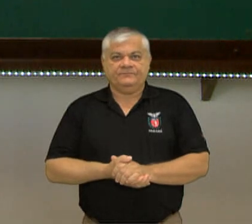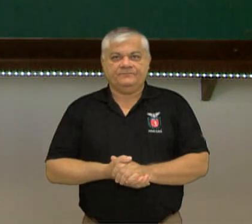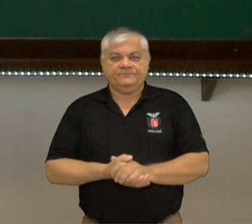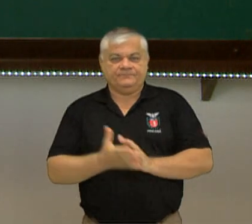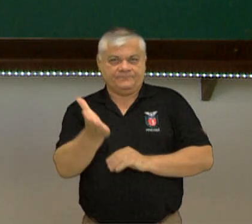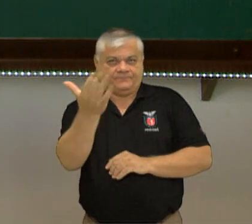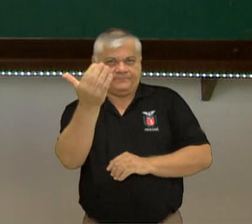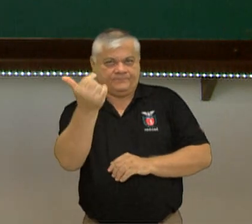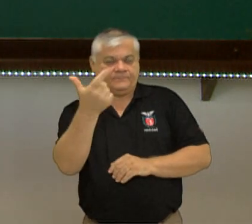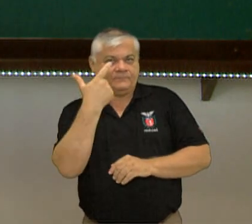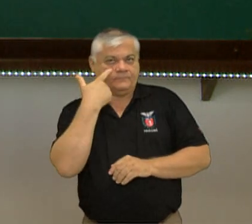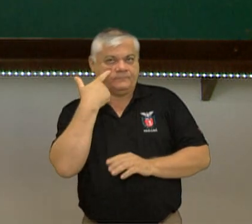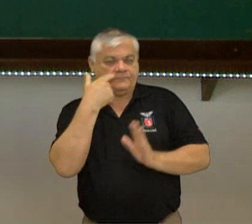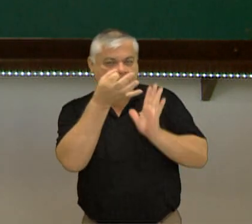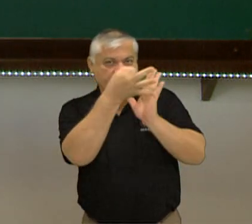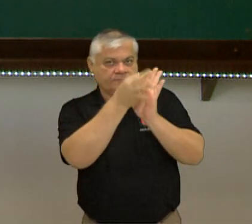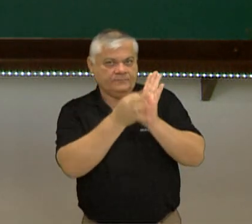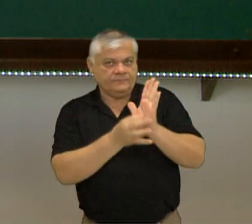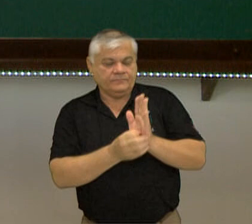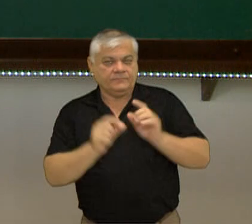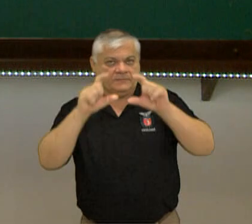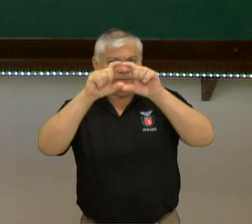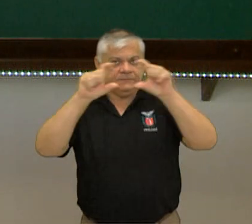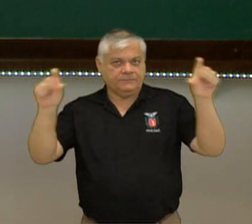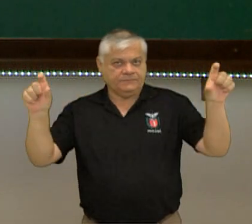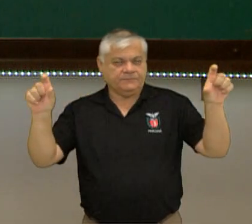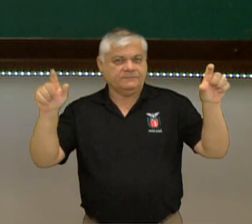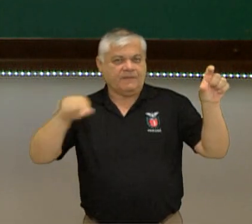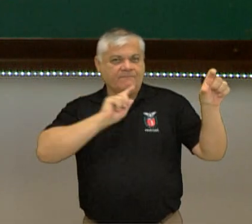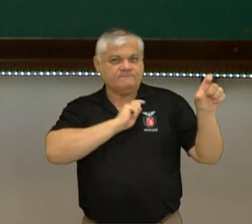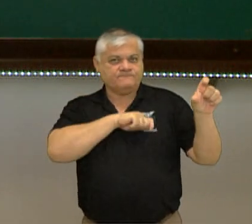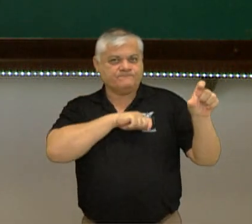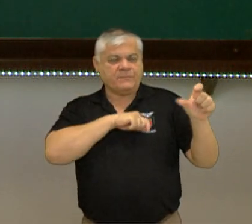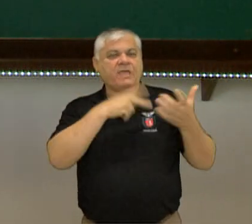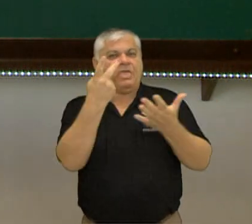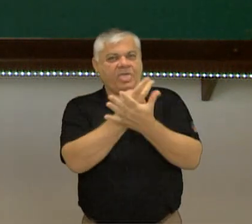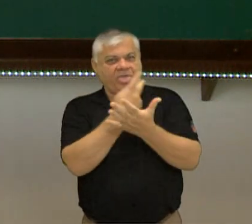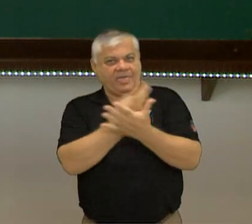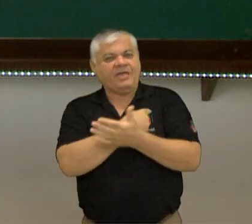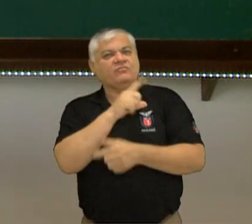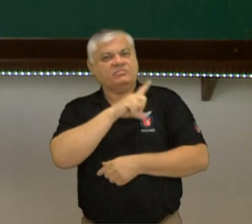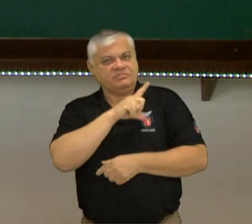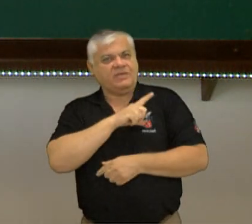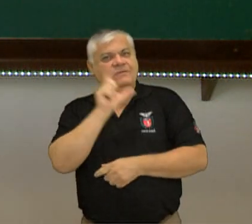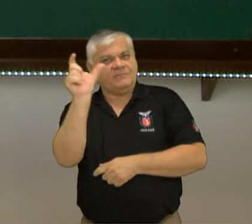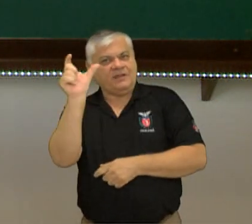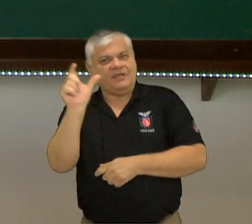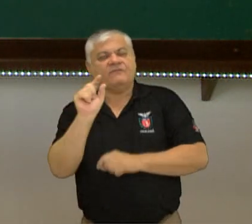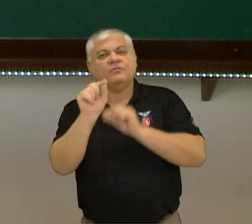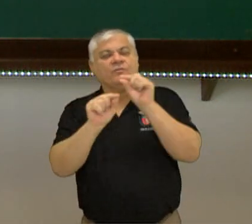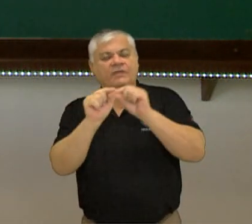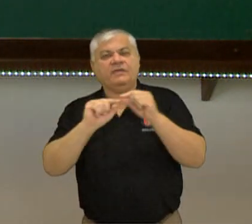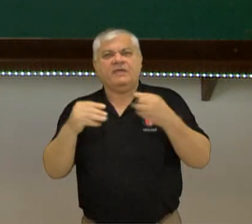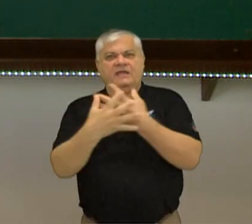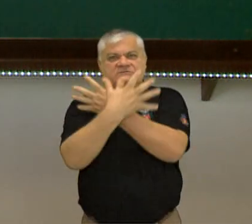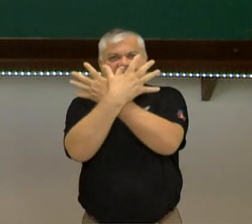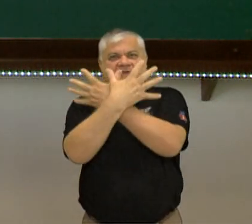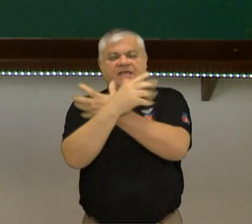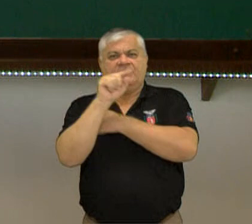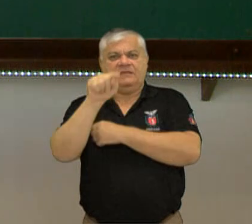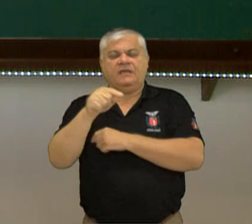Galera, vamos corrigir, né? Essa frase que propositalmente tem erros, né? Essa frase sobre a civilização asteca. Os